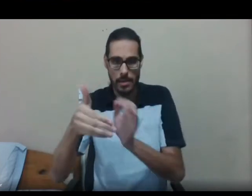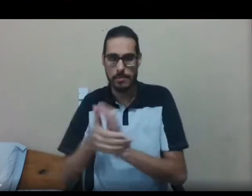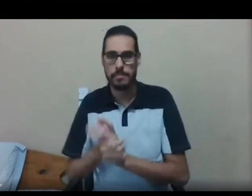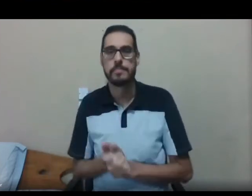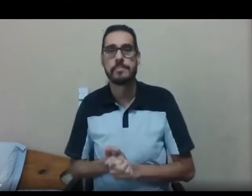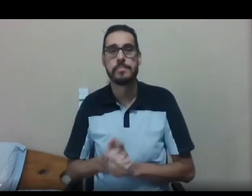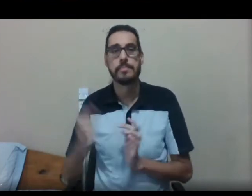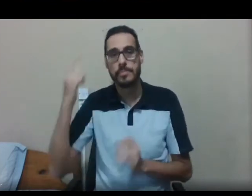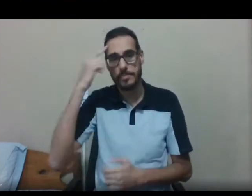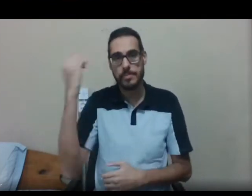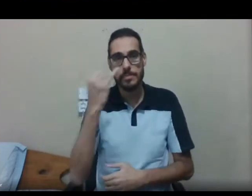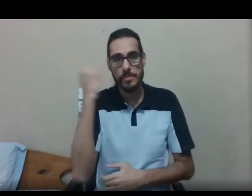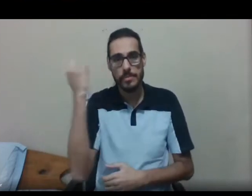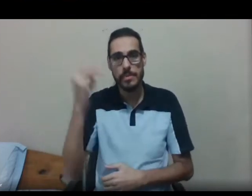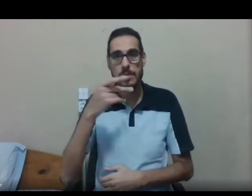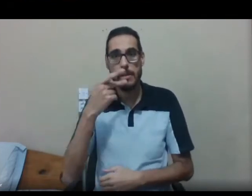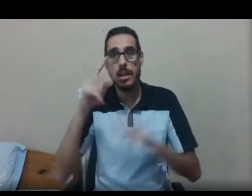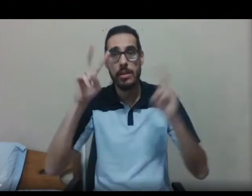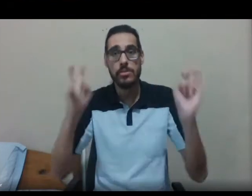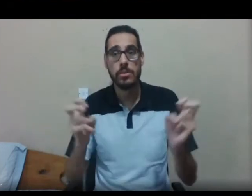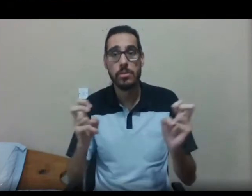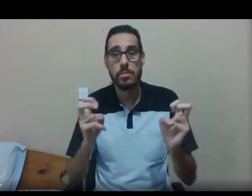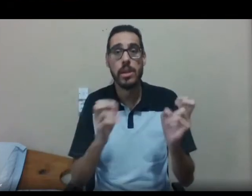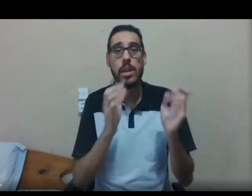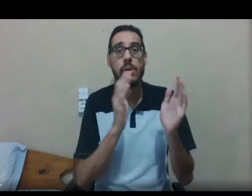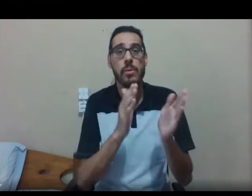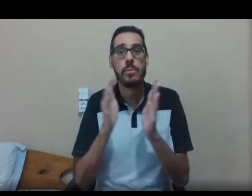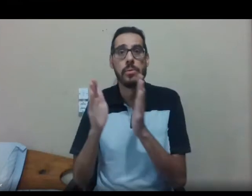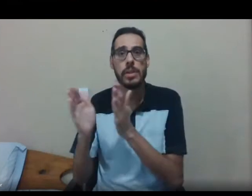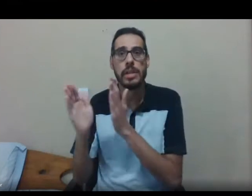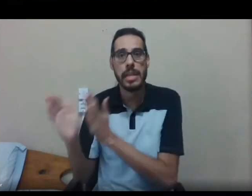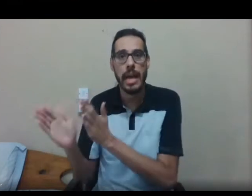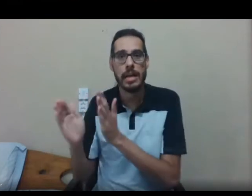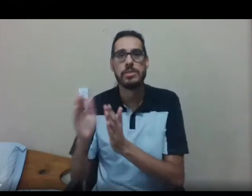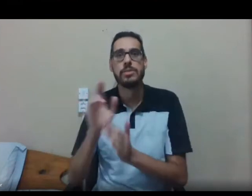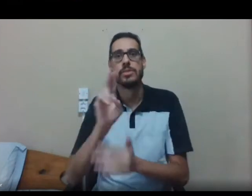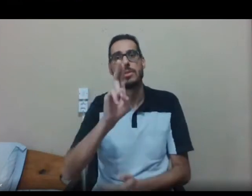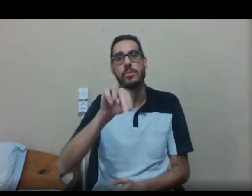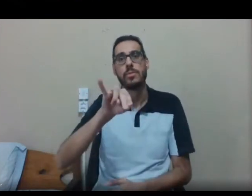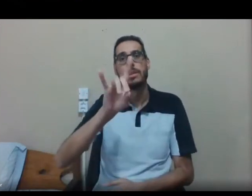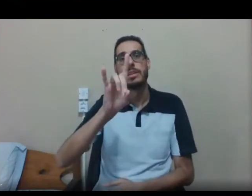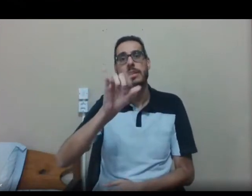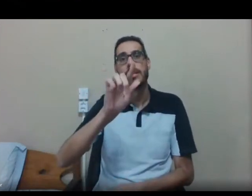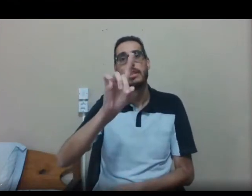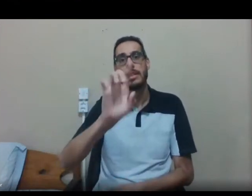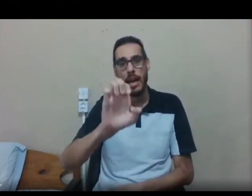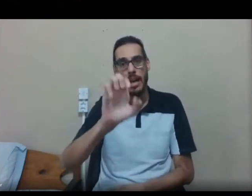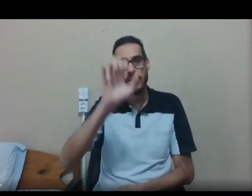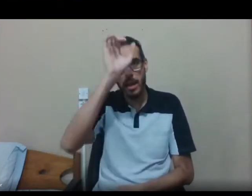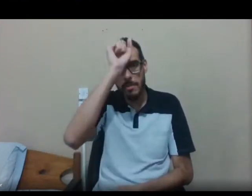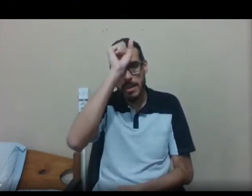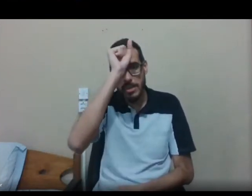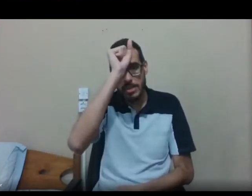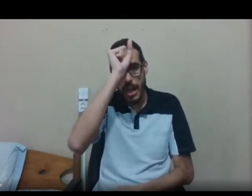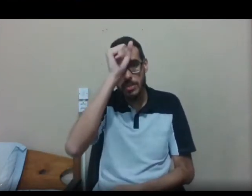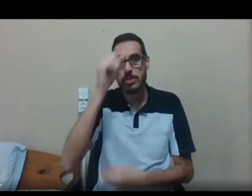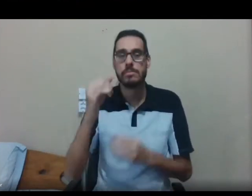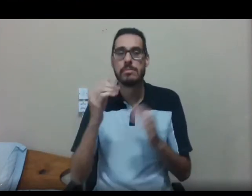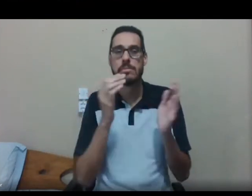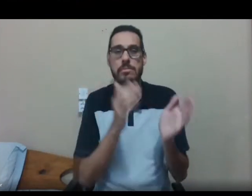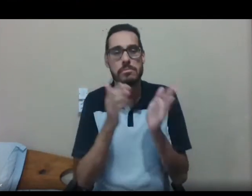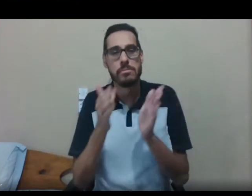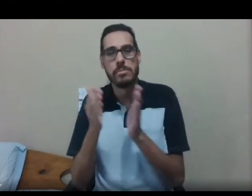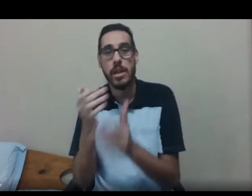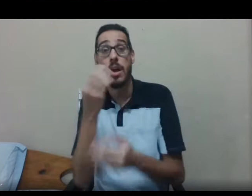certo? Então, o tempo, né, de acordo, e a Angélica está aqui, com certeza ela vai poder explicar muito melhor do que eu, gente, porque isso aqui foi até uma